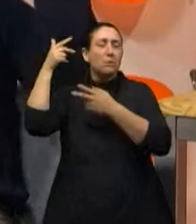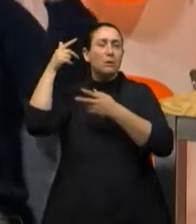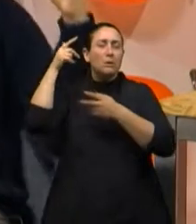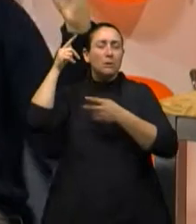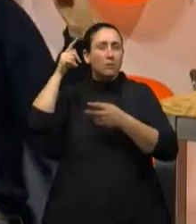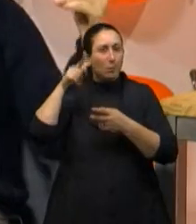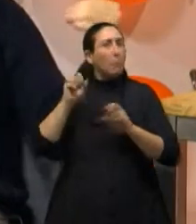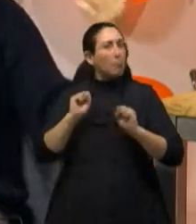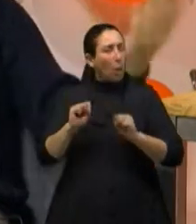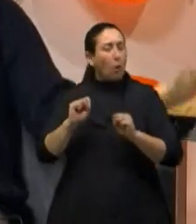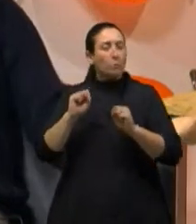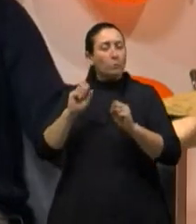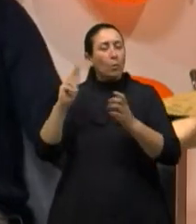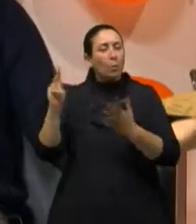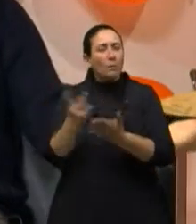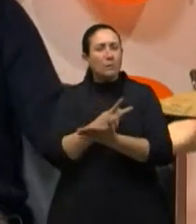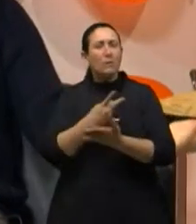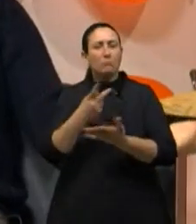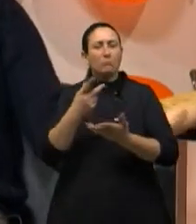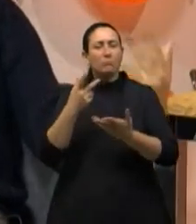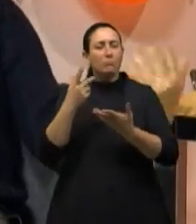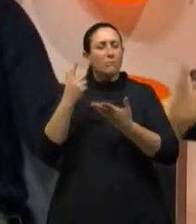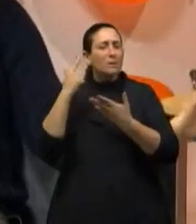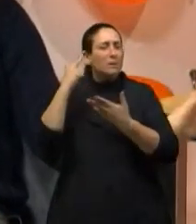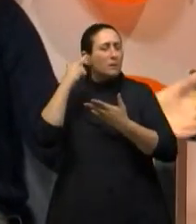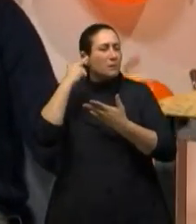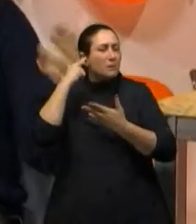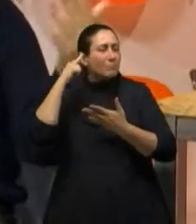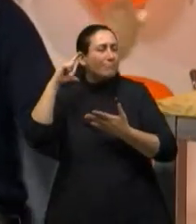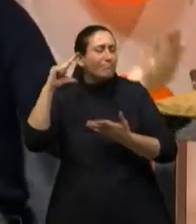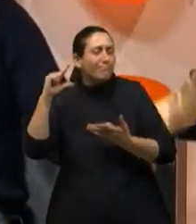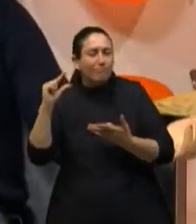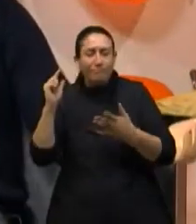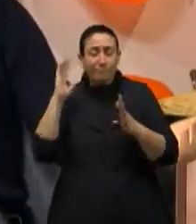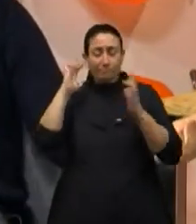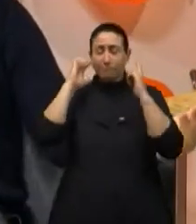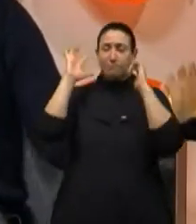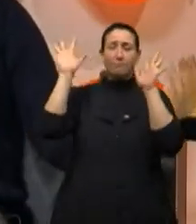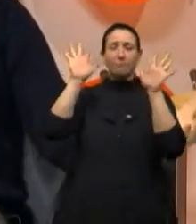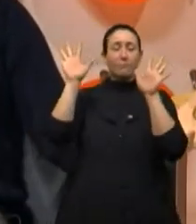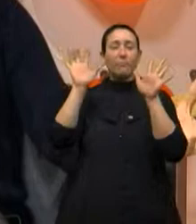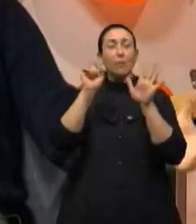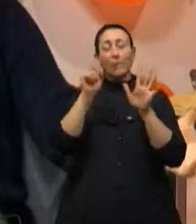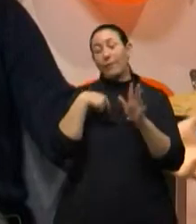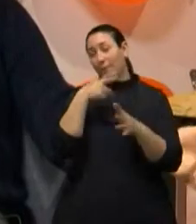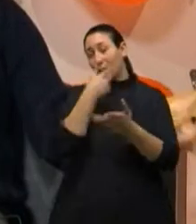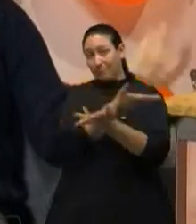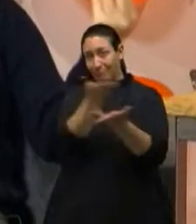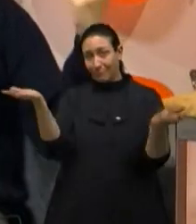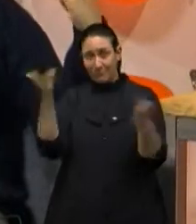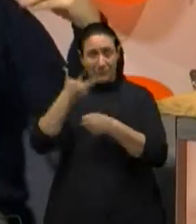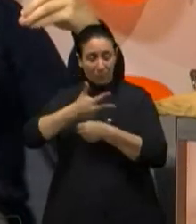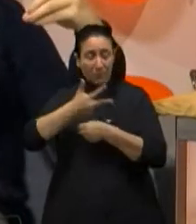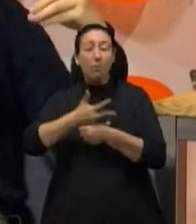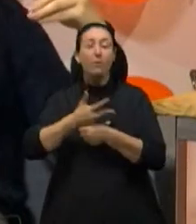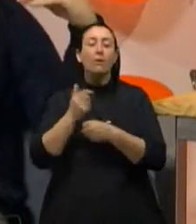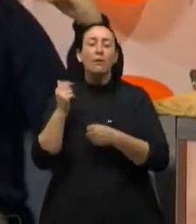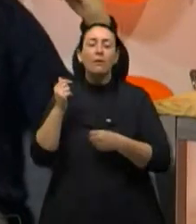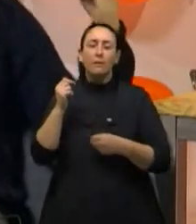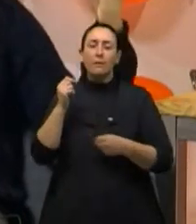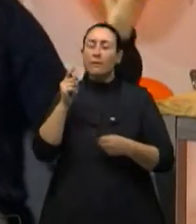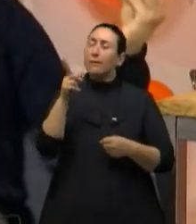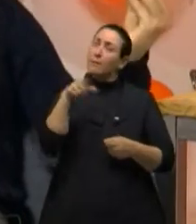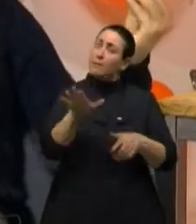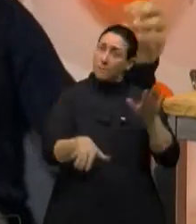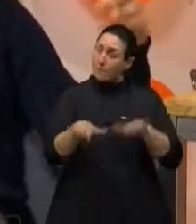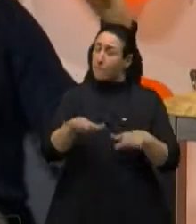fala então outra coisa que a gente pode falar pras pessoas idosas é que às vezes a A questão não é